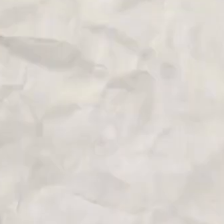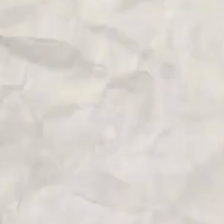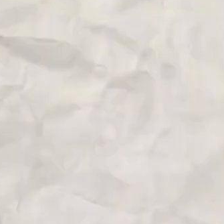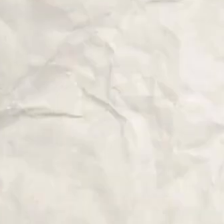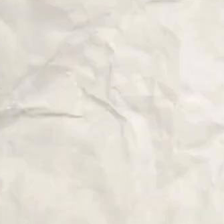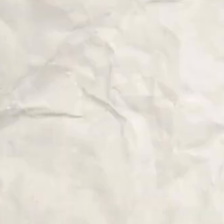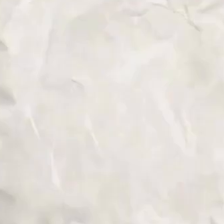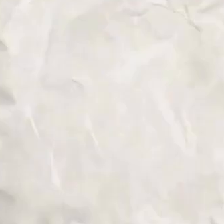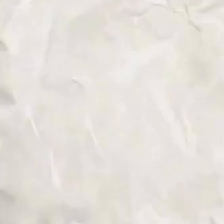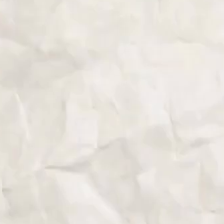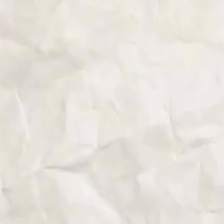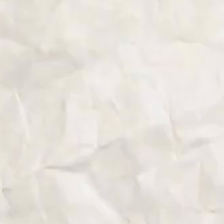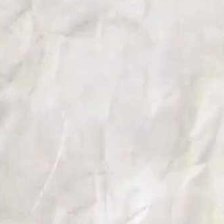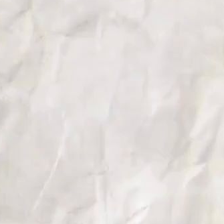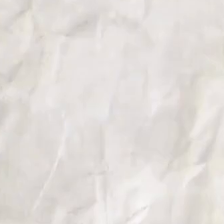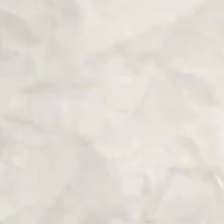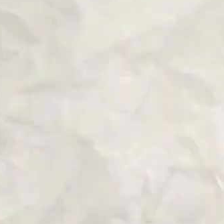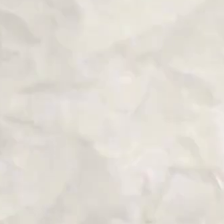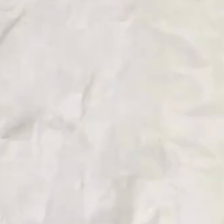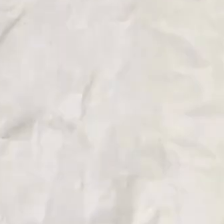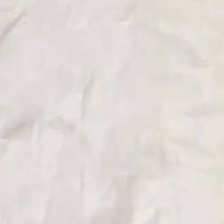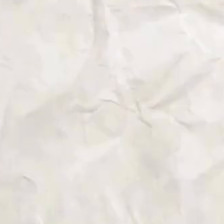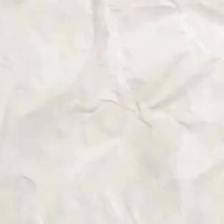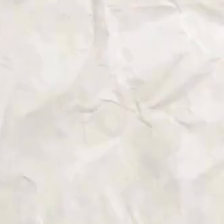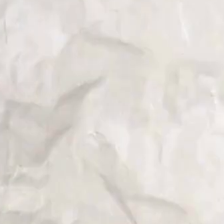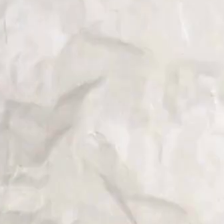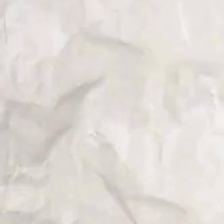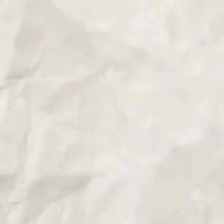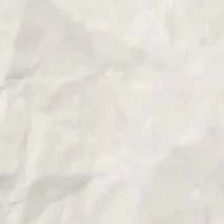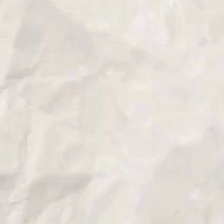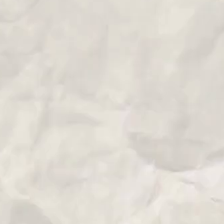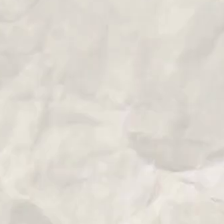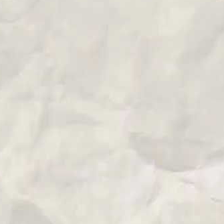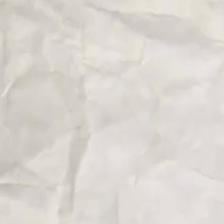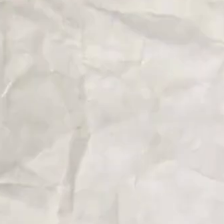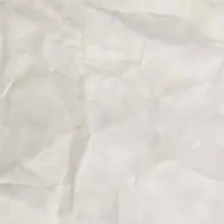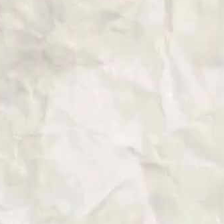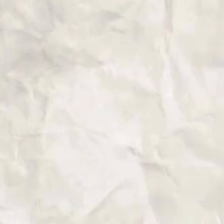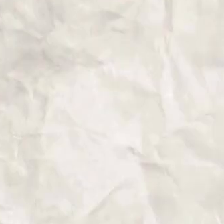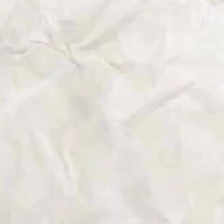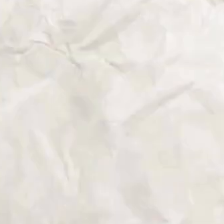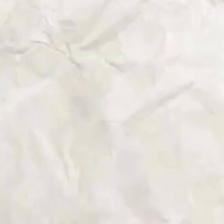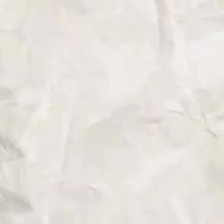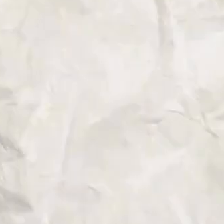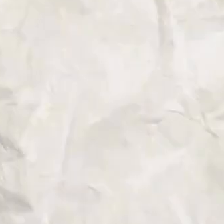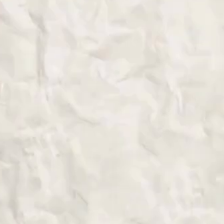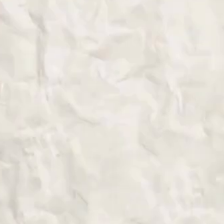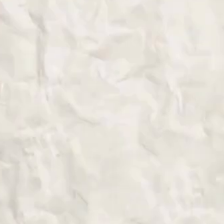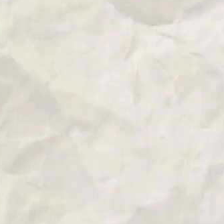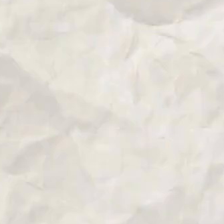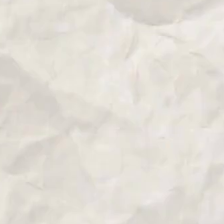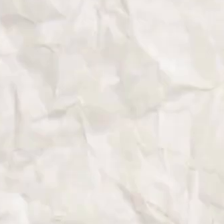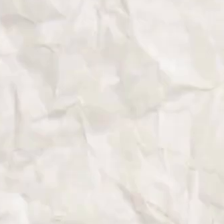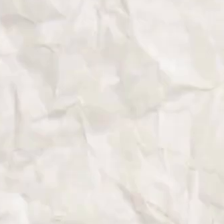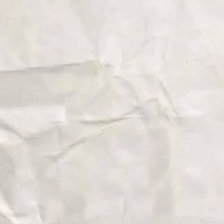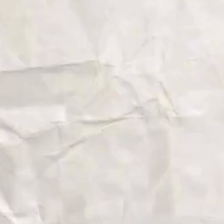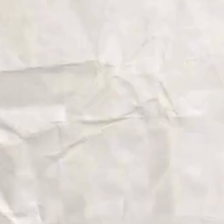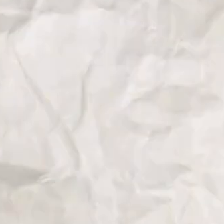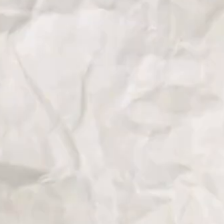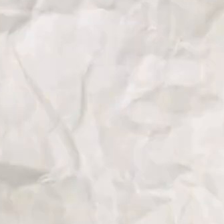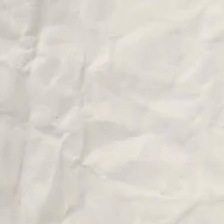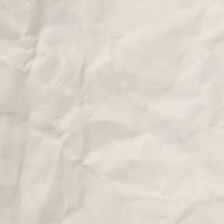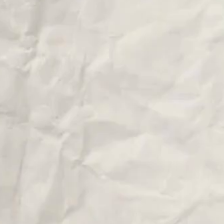segunda secretária, Andressa Malman, do PDT, auxiliam o presidente na condução dos aspectos políticos e compõem a comissão